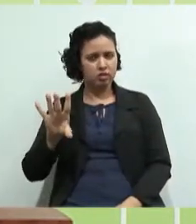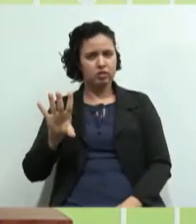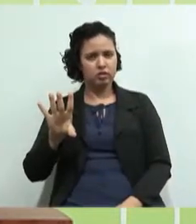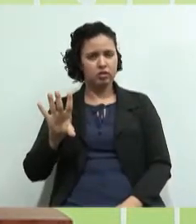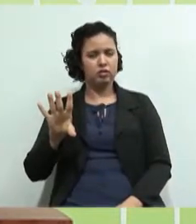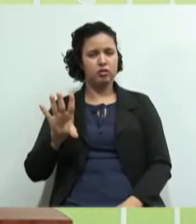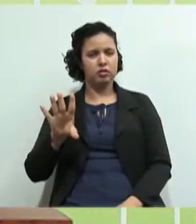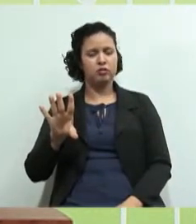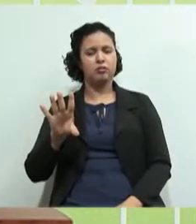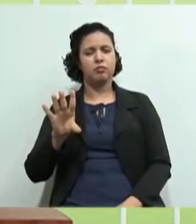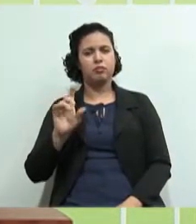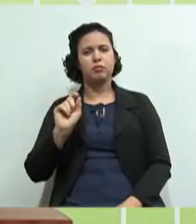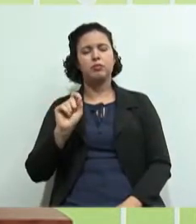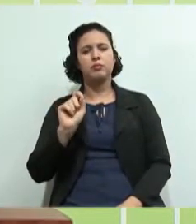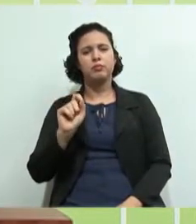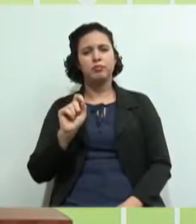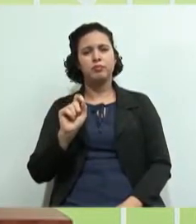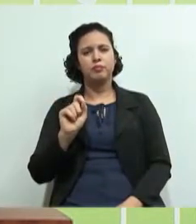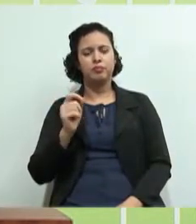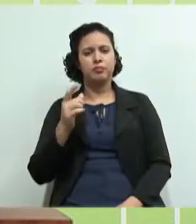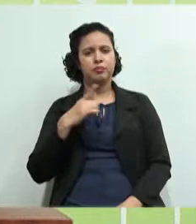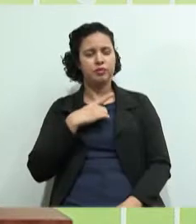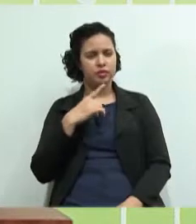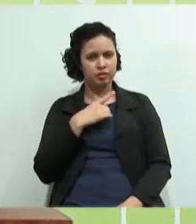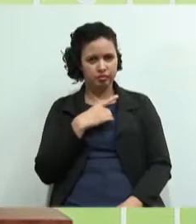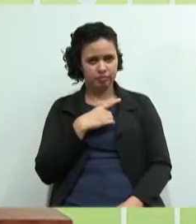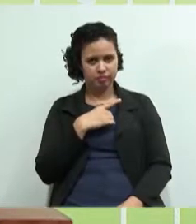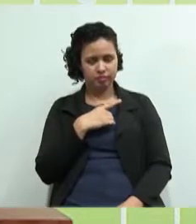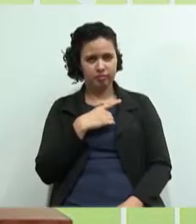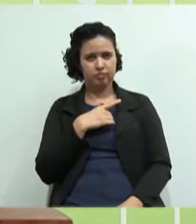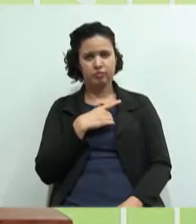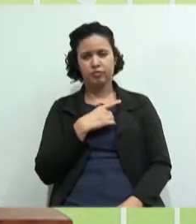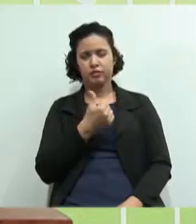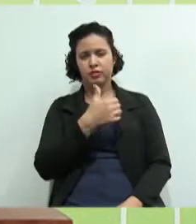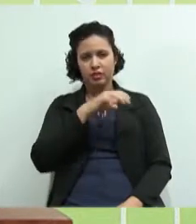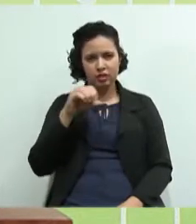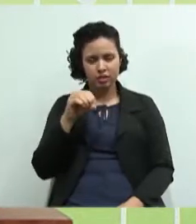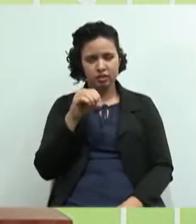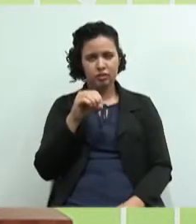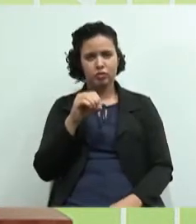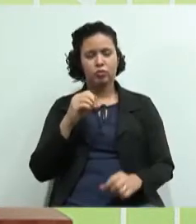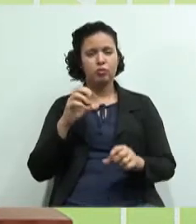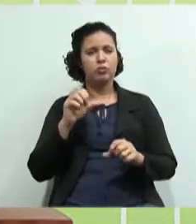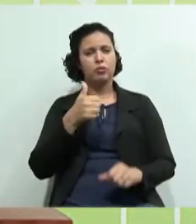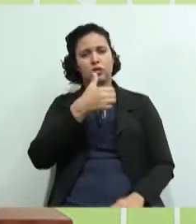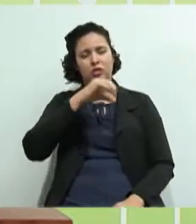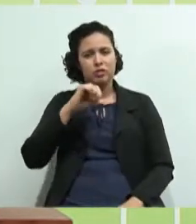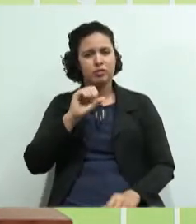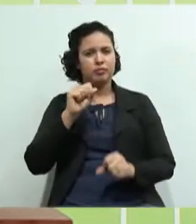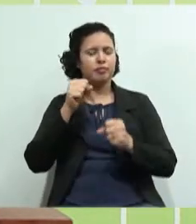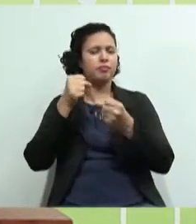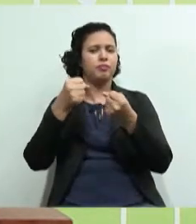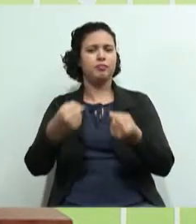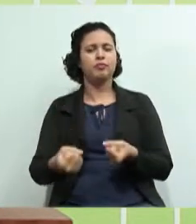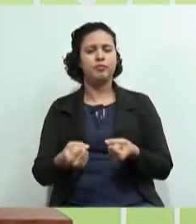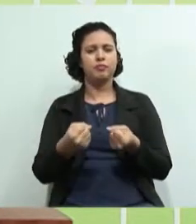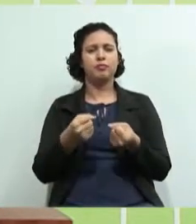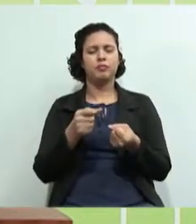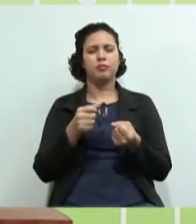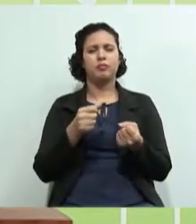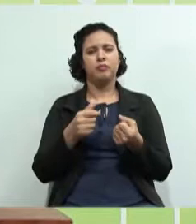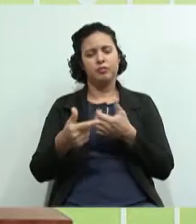10 na organização, não é um só participante, não é 2 só participantes, são os 10 participantes,